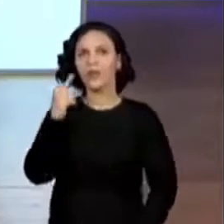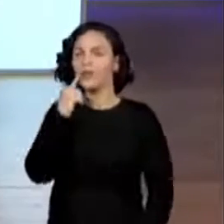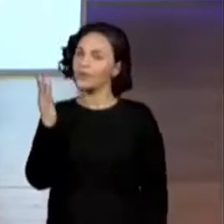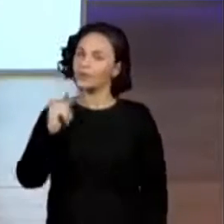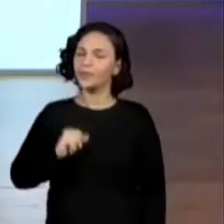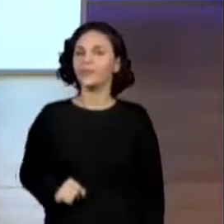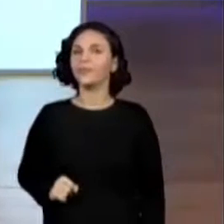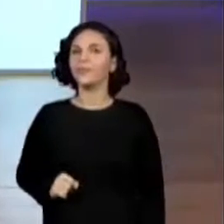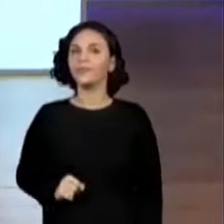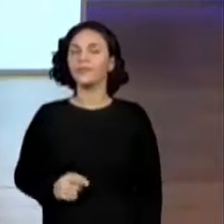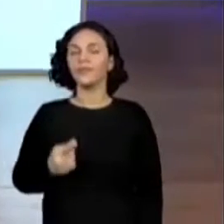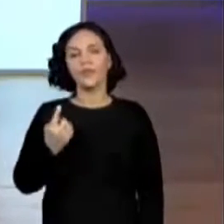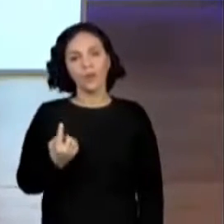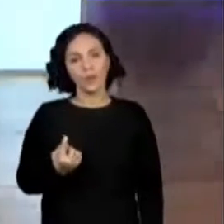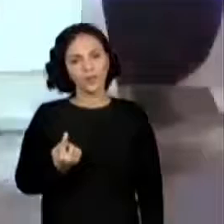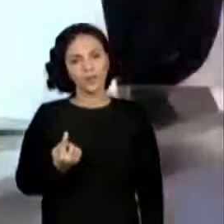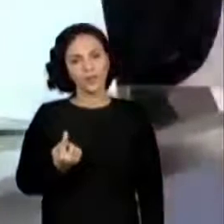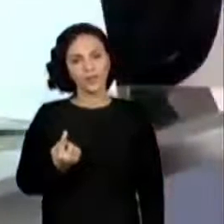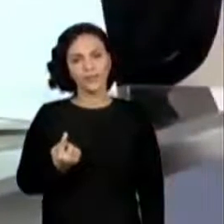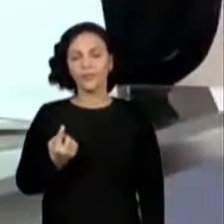vamos lá.